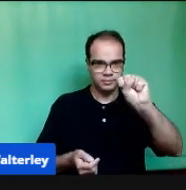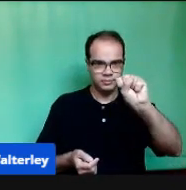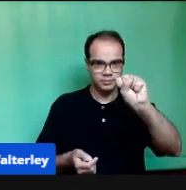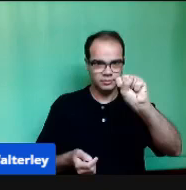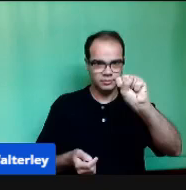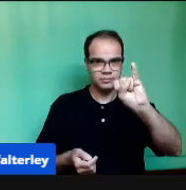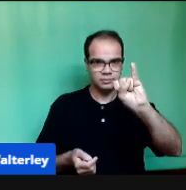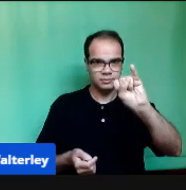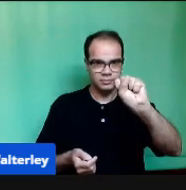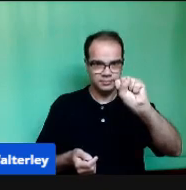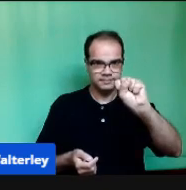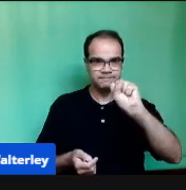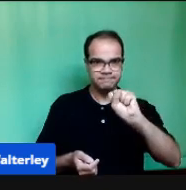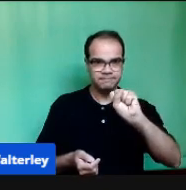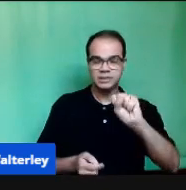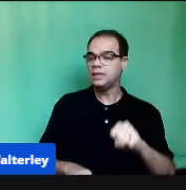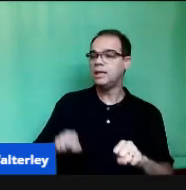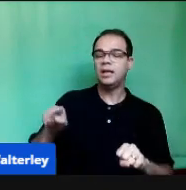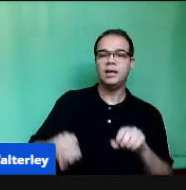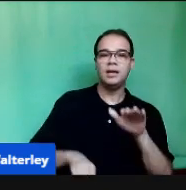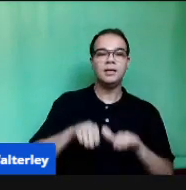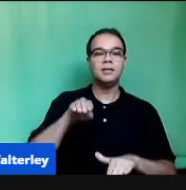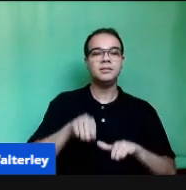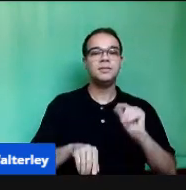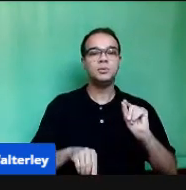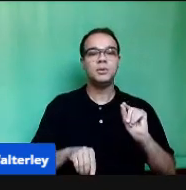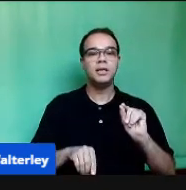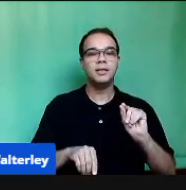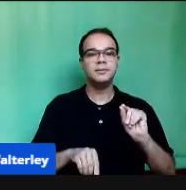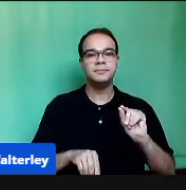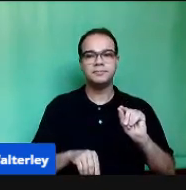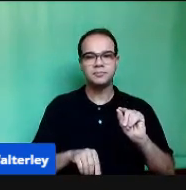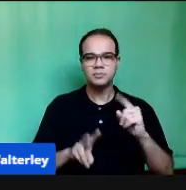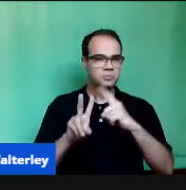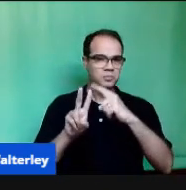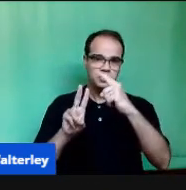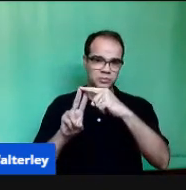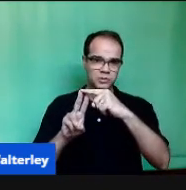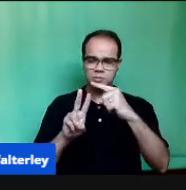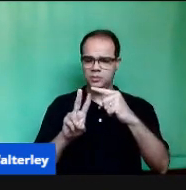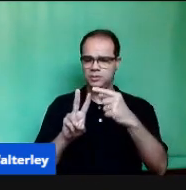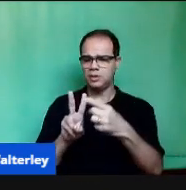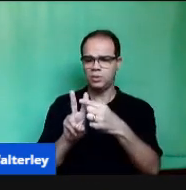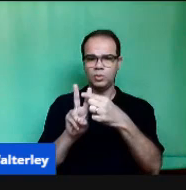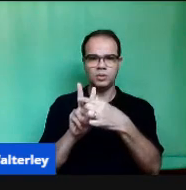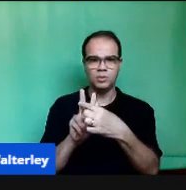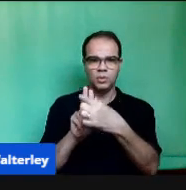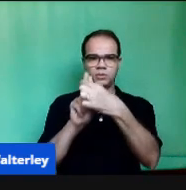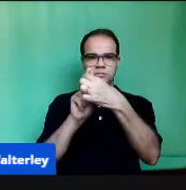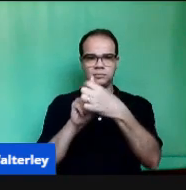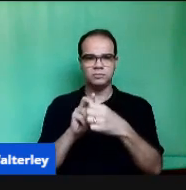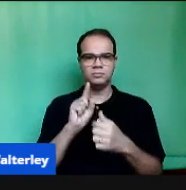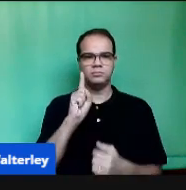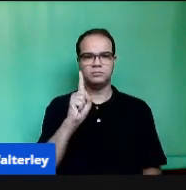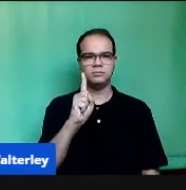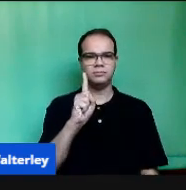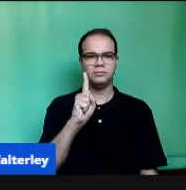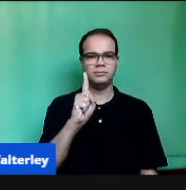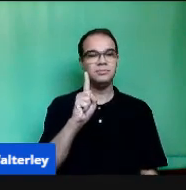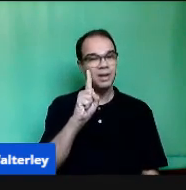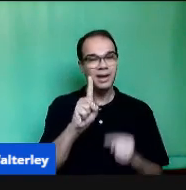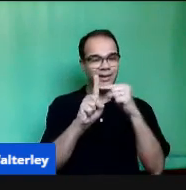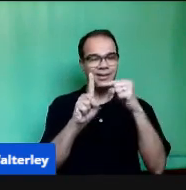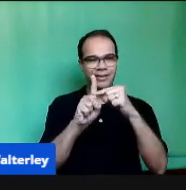cis ou homem ou mulher trans. E a ideia da não binariedade, nós temos aí algumas pessoas que na